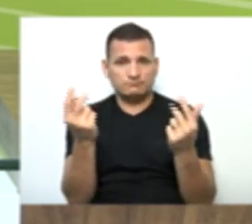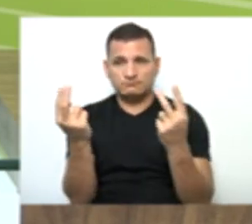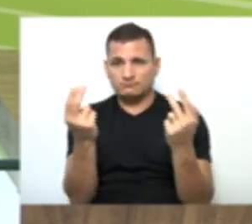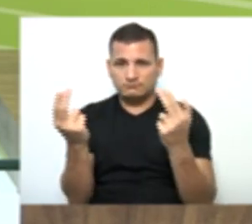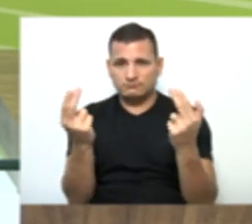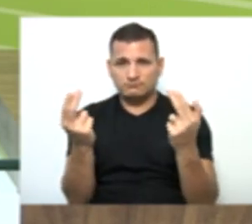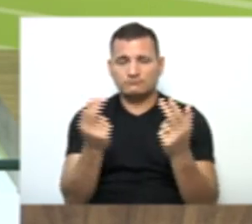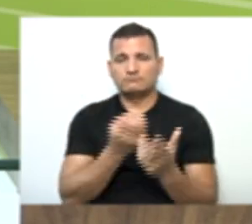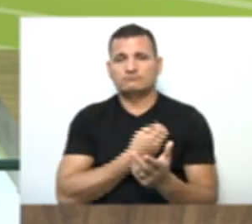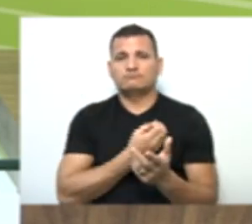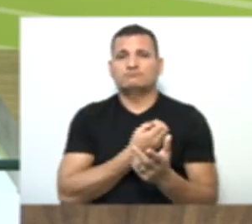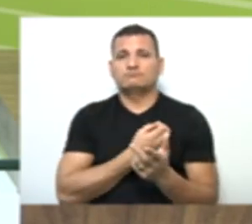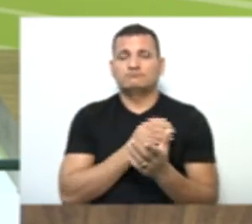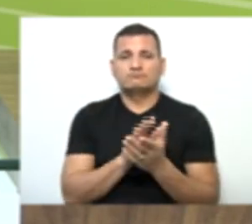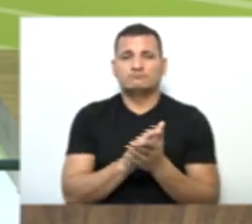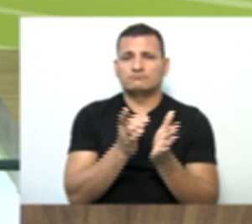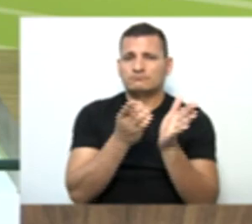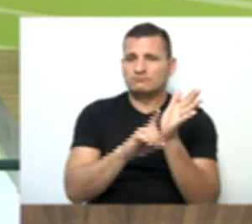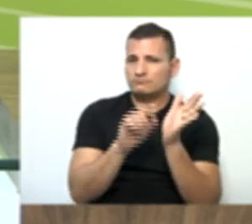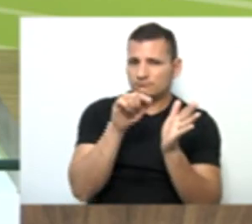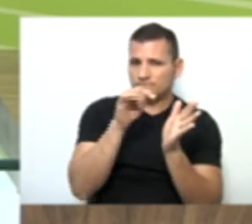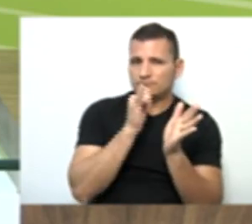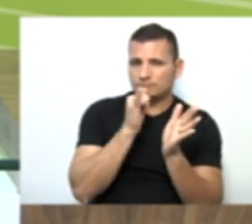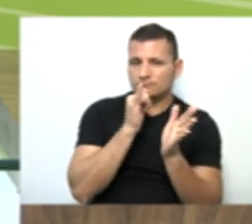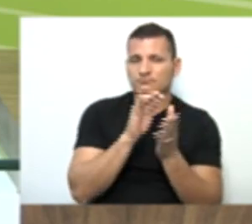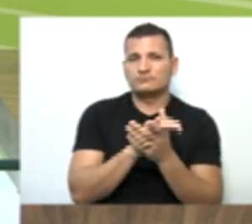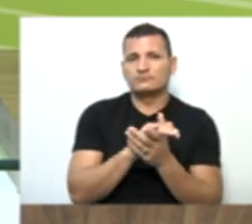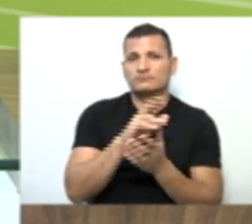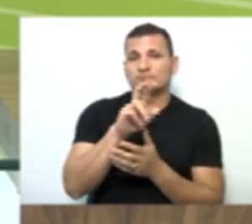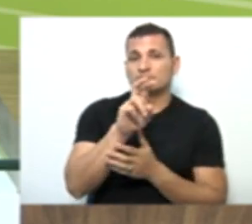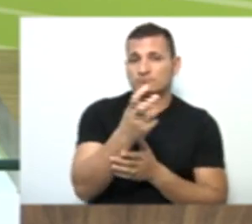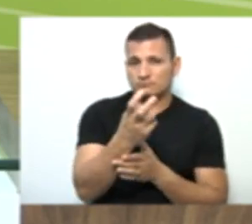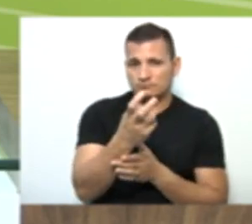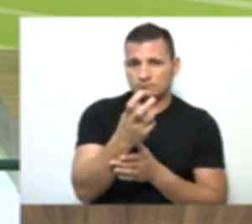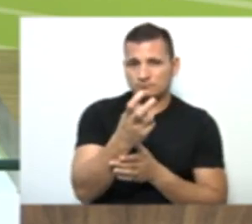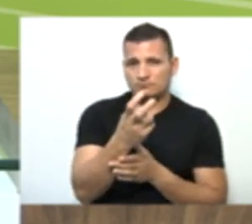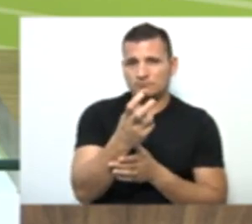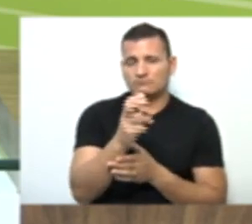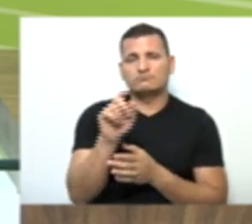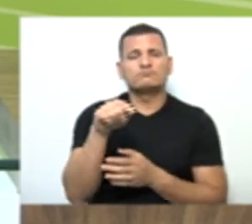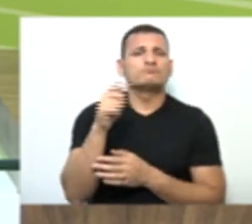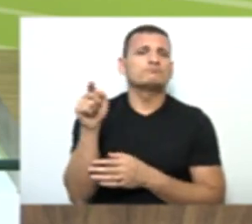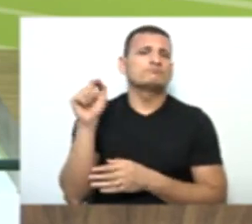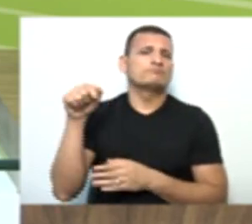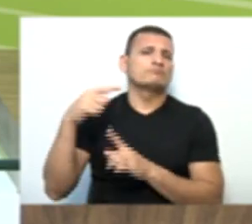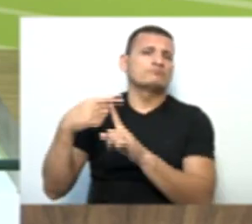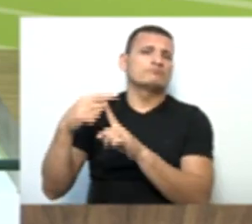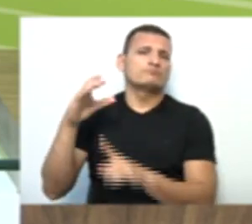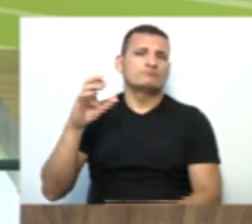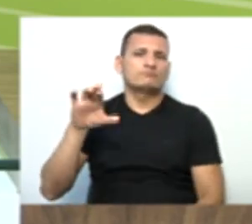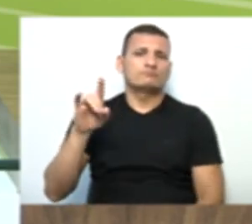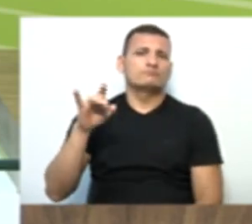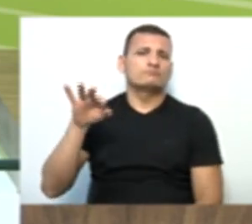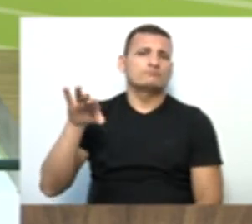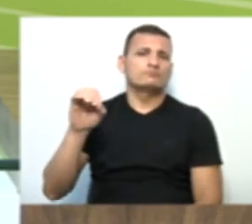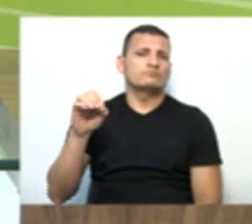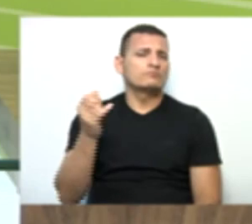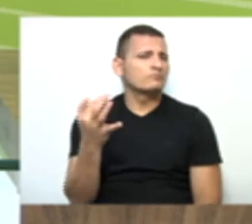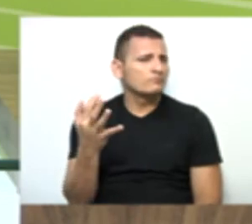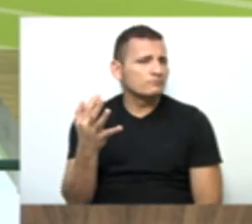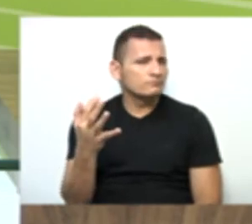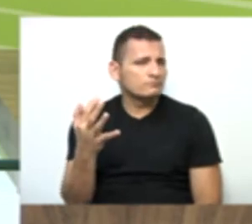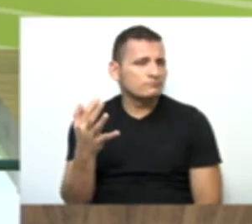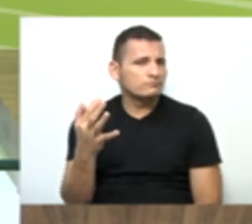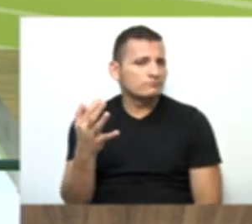de valor que houver no débito, exemplo, 5.000 em débito, quanto que tem que haver no crédito? Não ouvi?